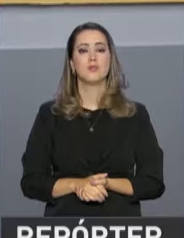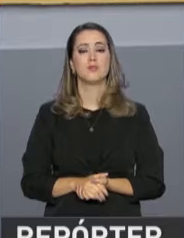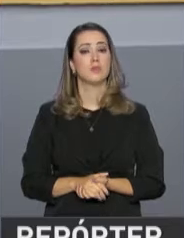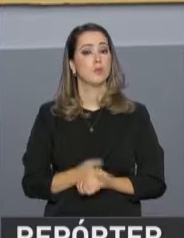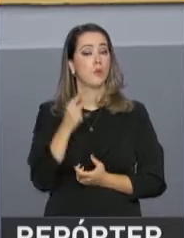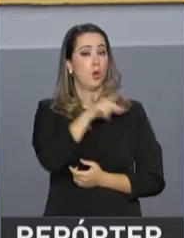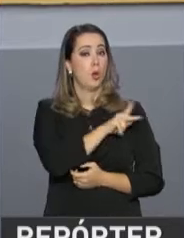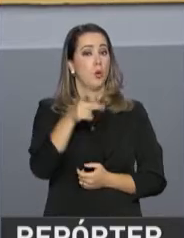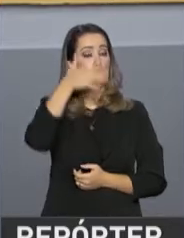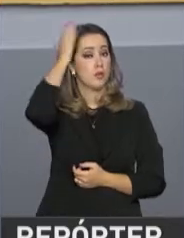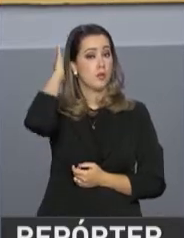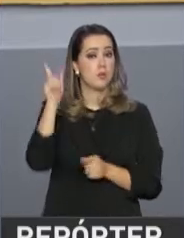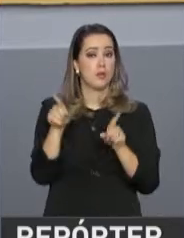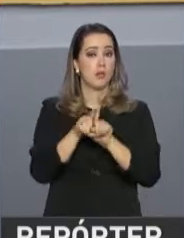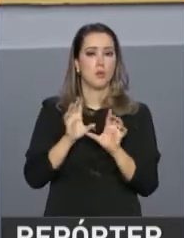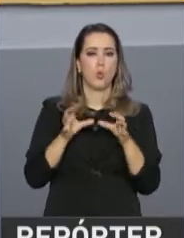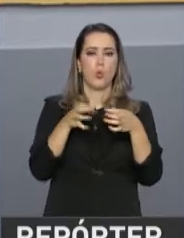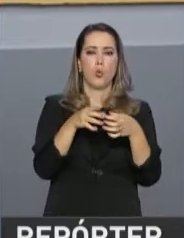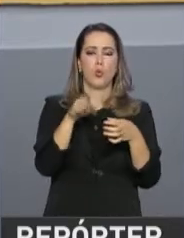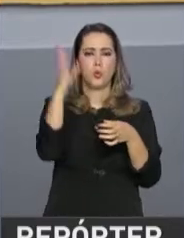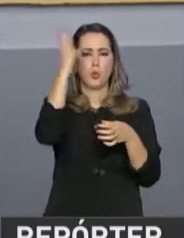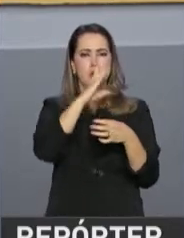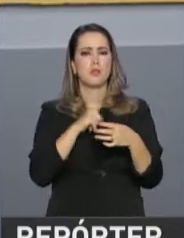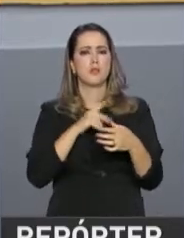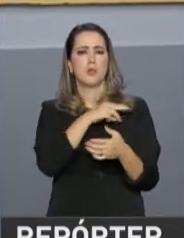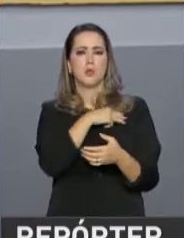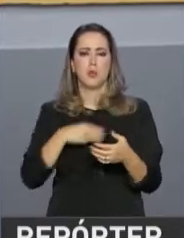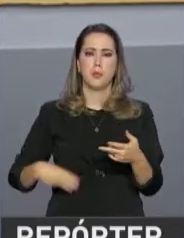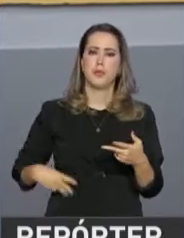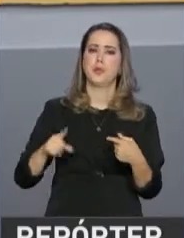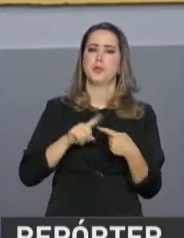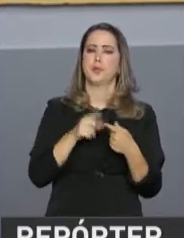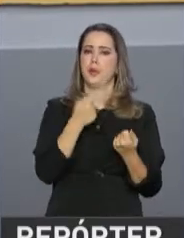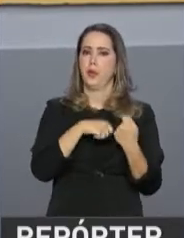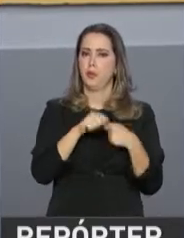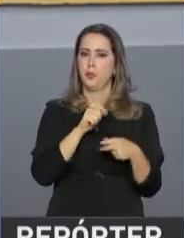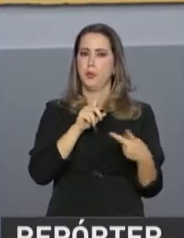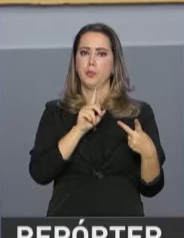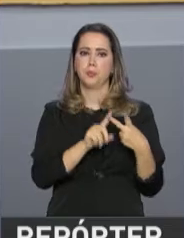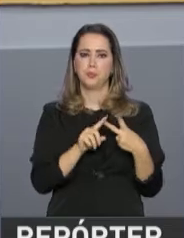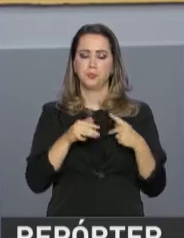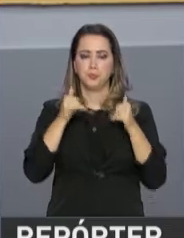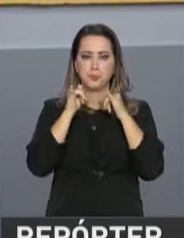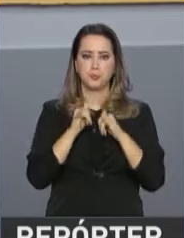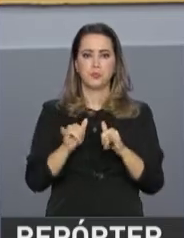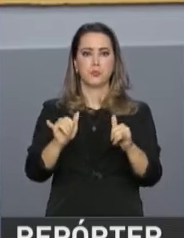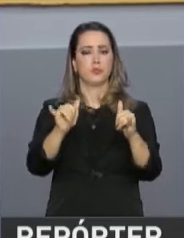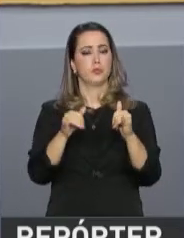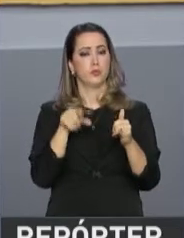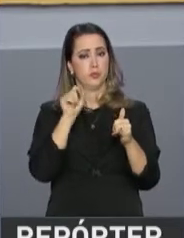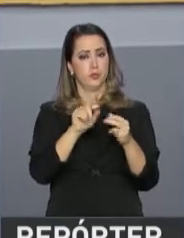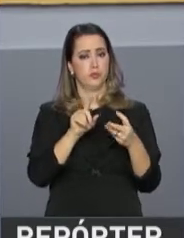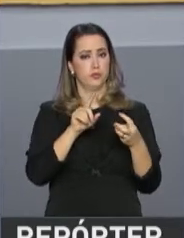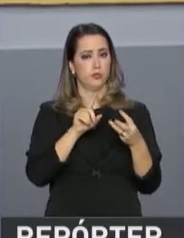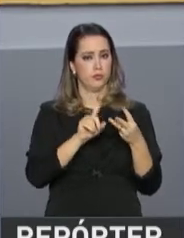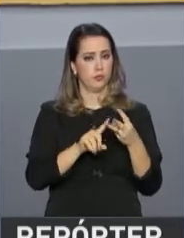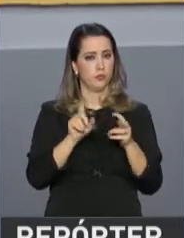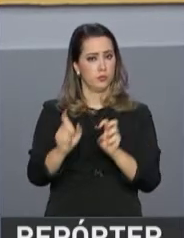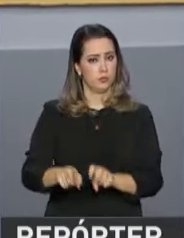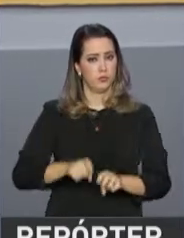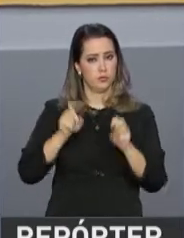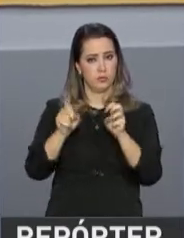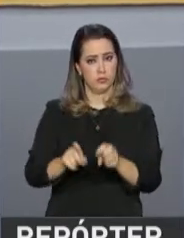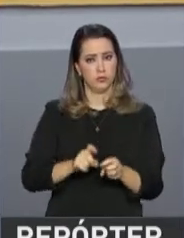michel temer a delegação brasileira conta com os ministros da fazenda e henrique meirelles de minas e energia fernando coelho filho da